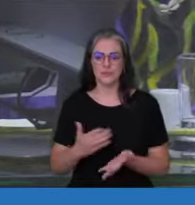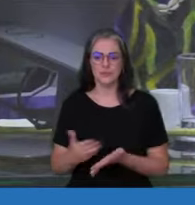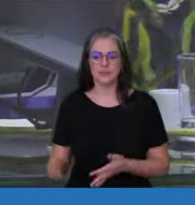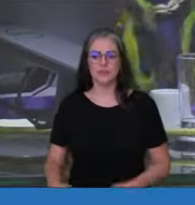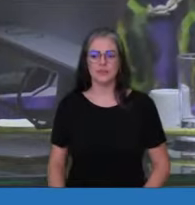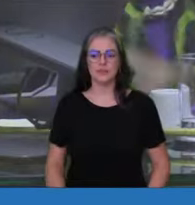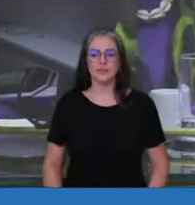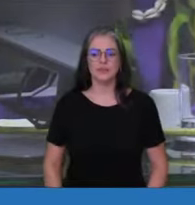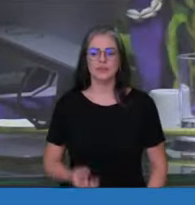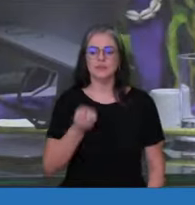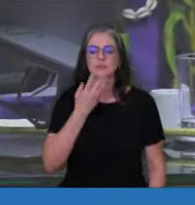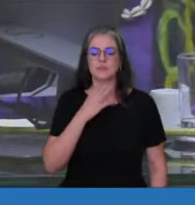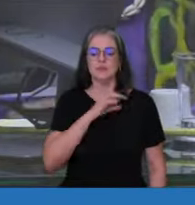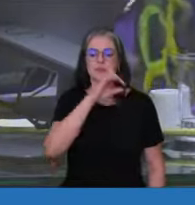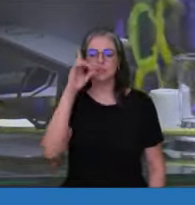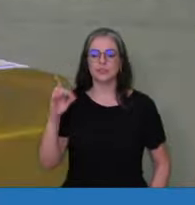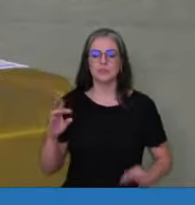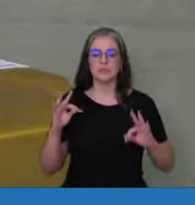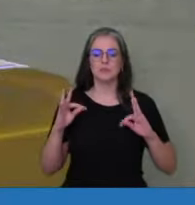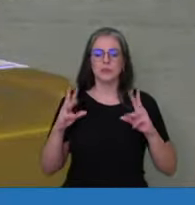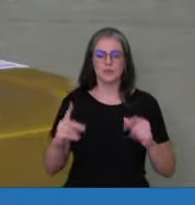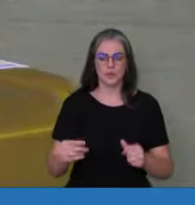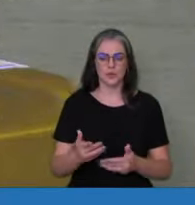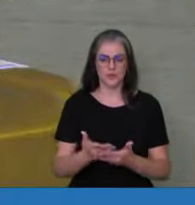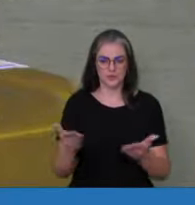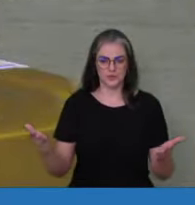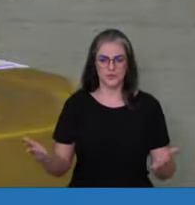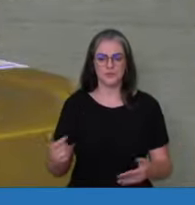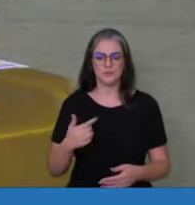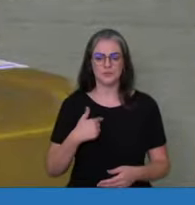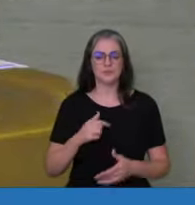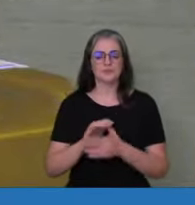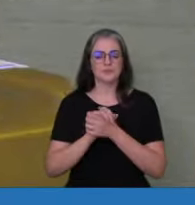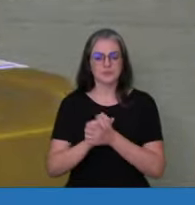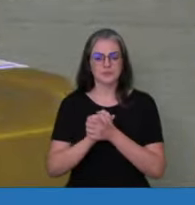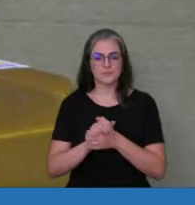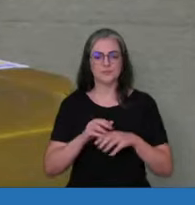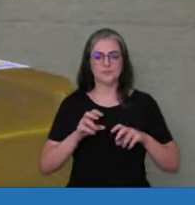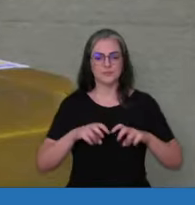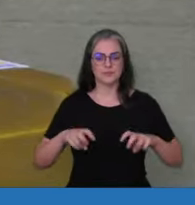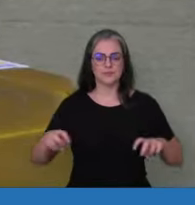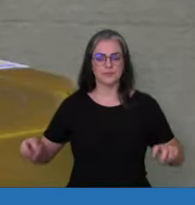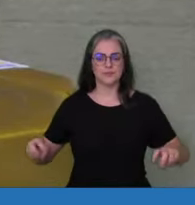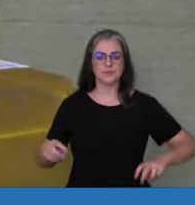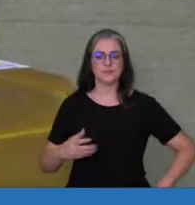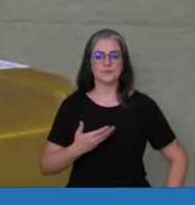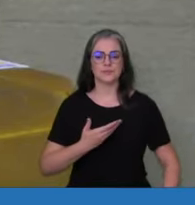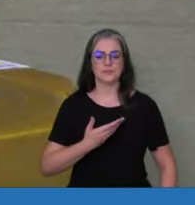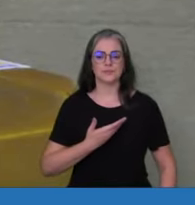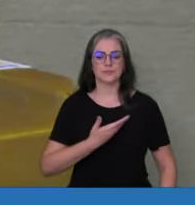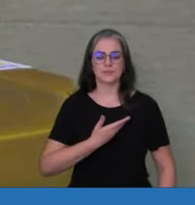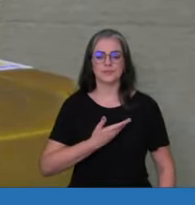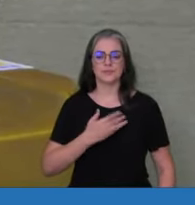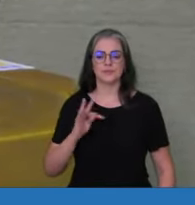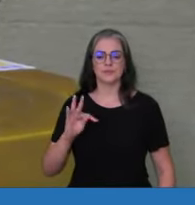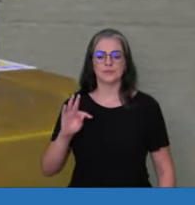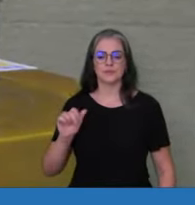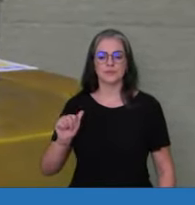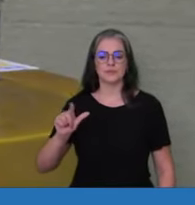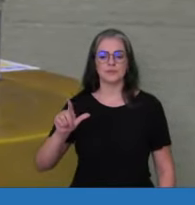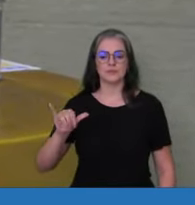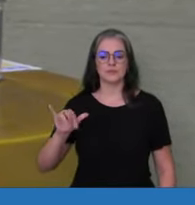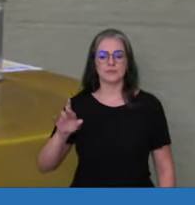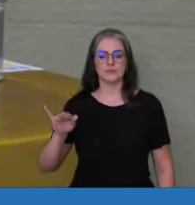Muito bom dia a todas as pessoas. Eu quero saudar a mesa, quero saudar a minha companheira Thalíria Petrone, deputada